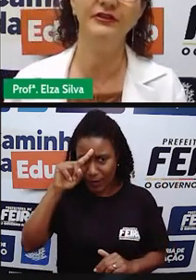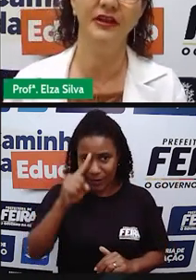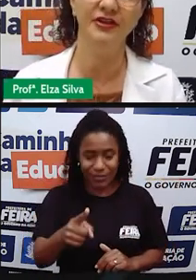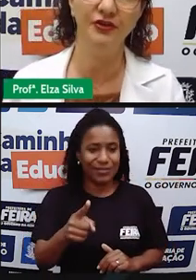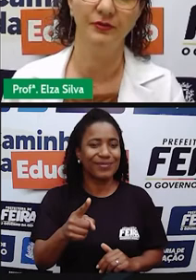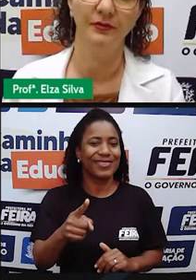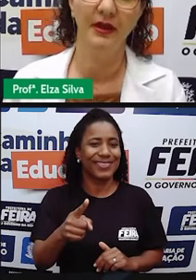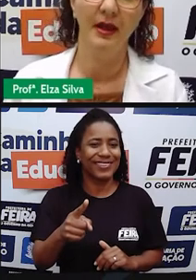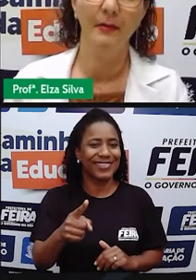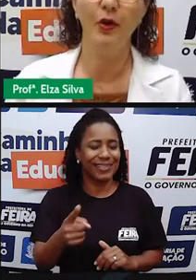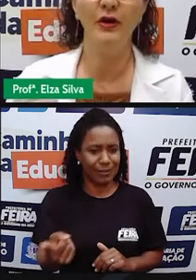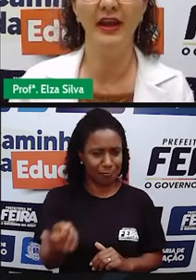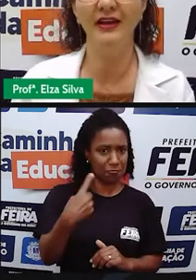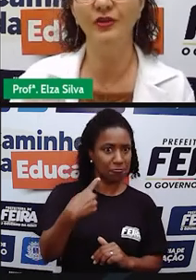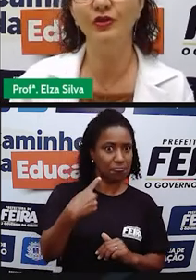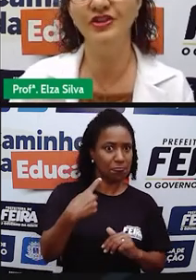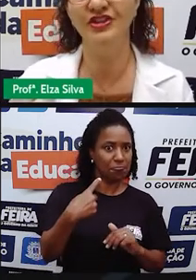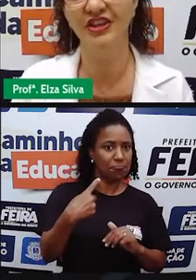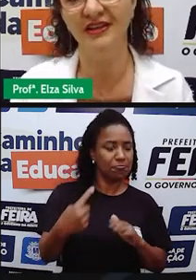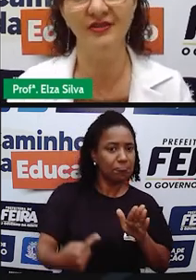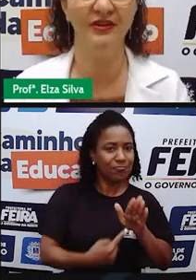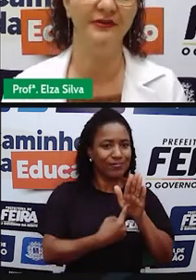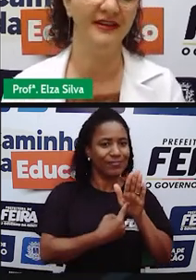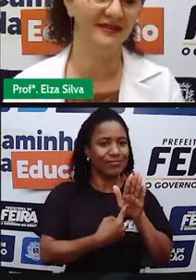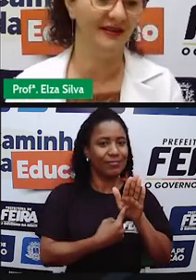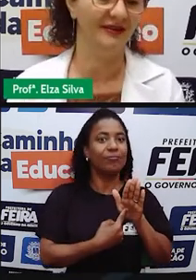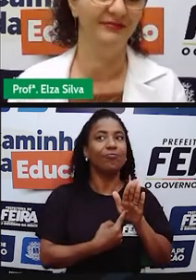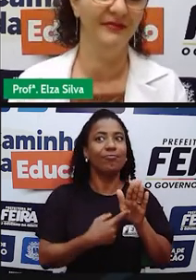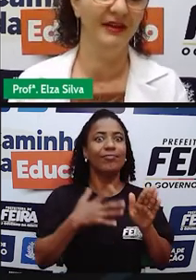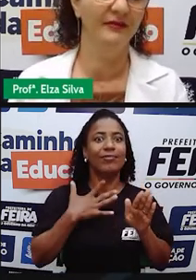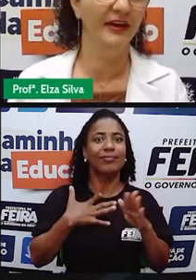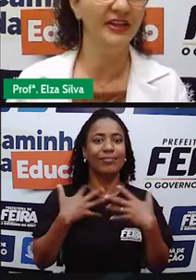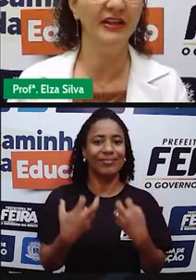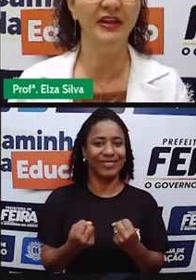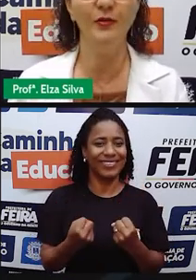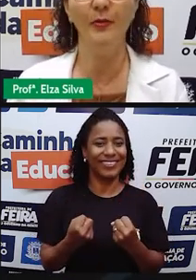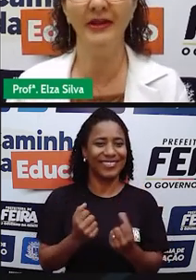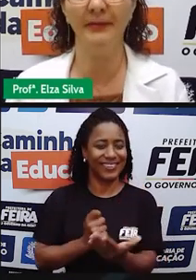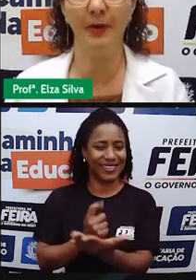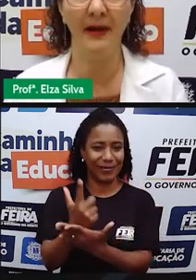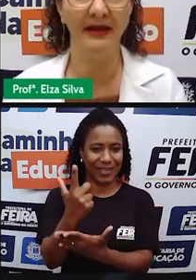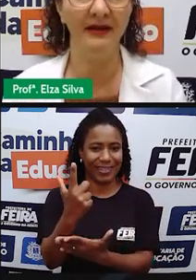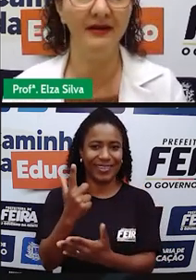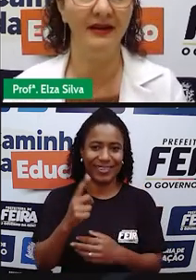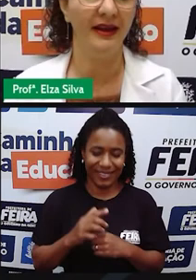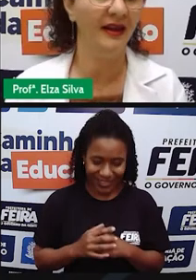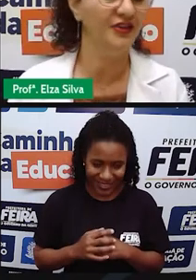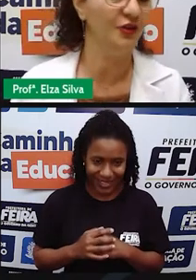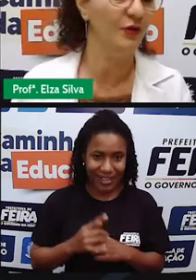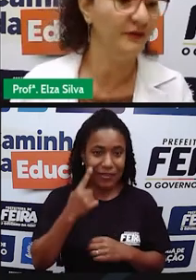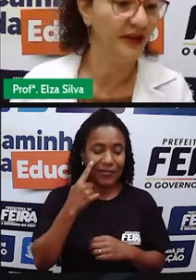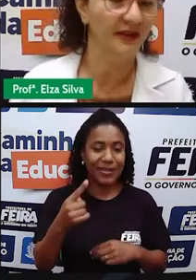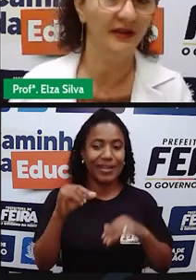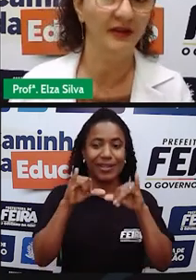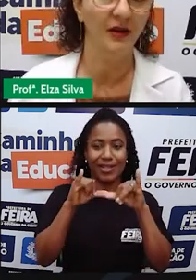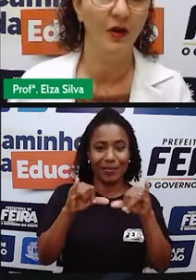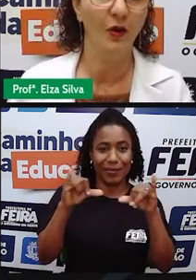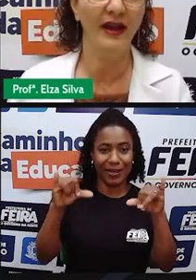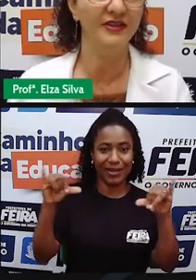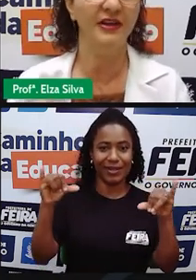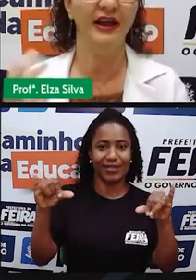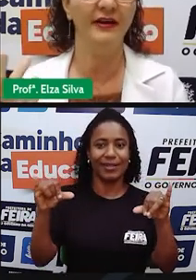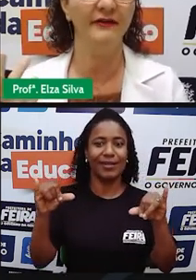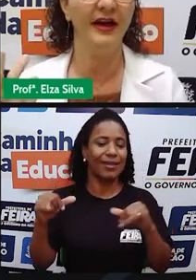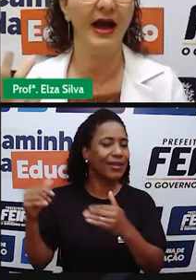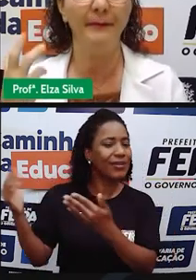tipo de texto, porque ele nos diz o que fazer. Veja que em nenhum momento a propaganda ela te convida ou